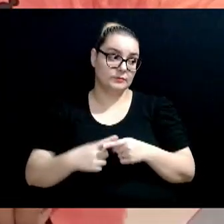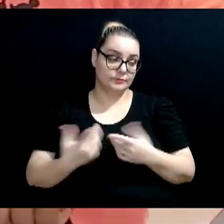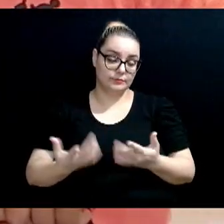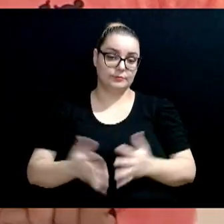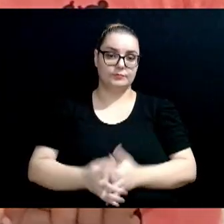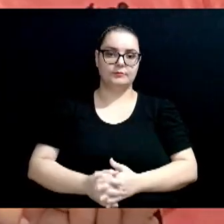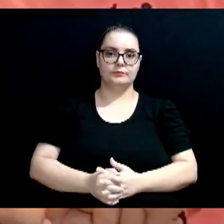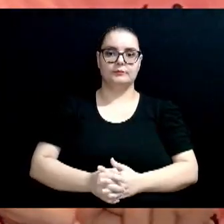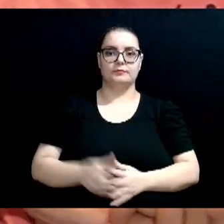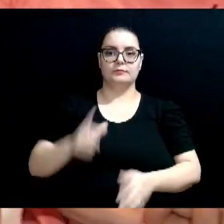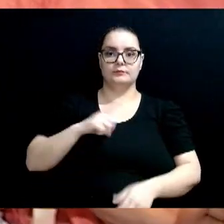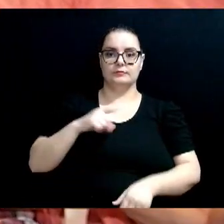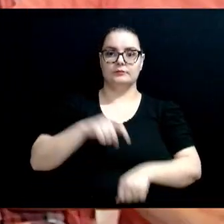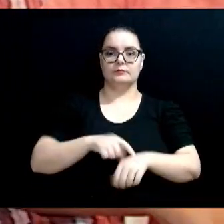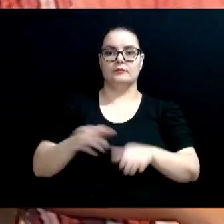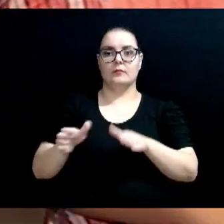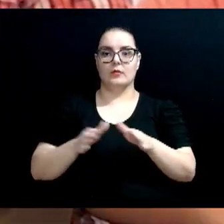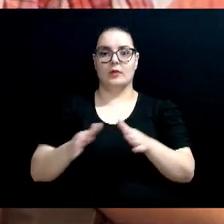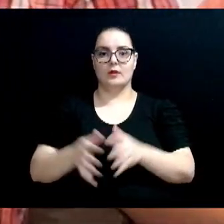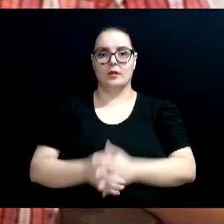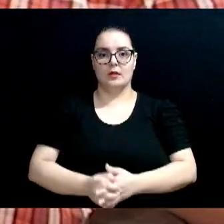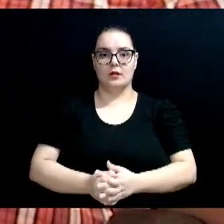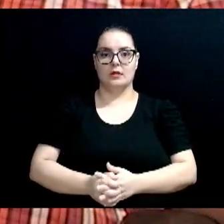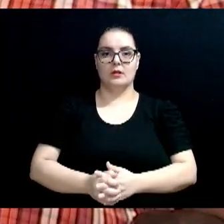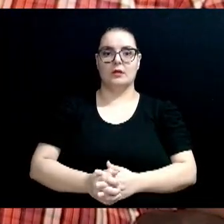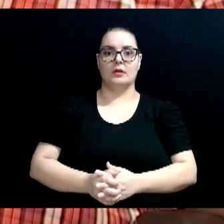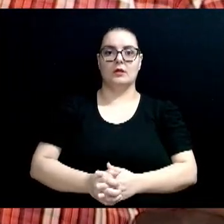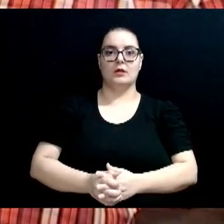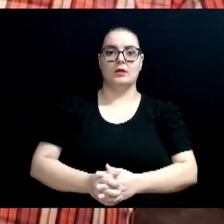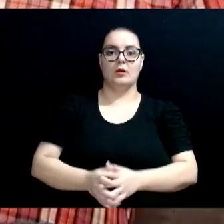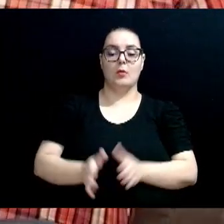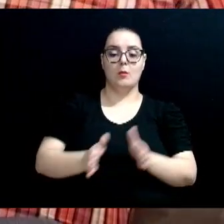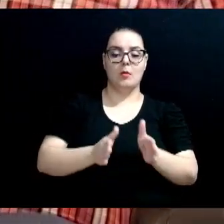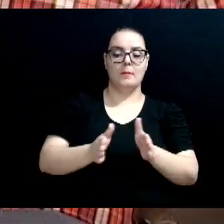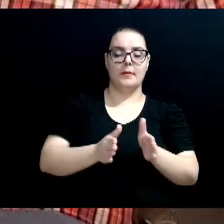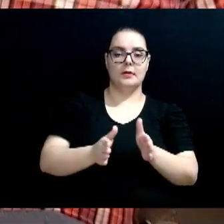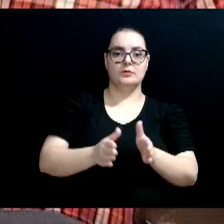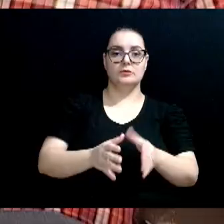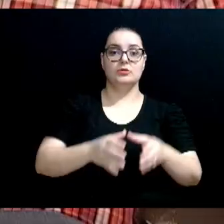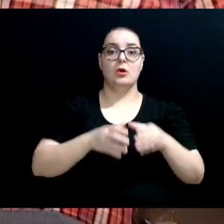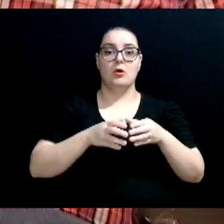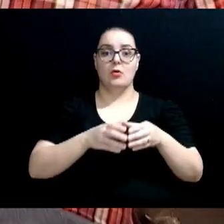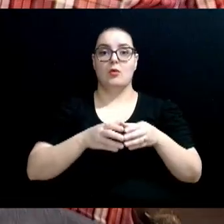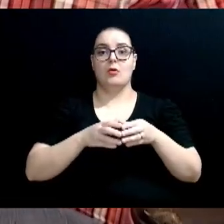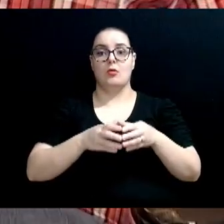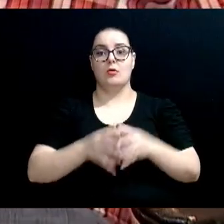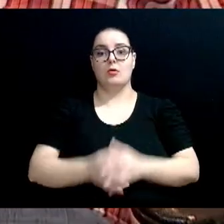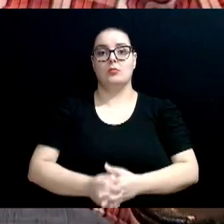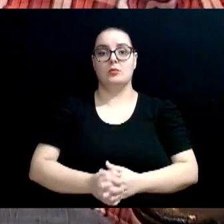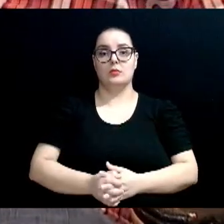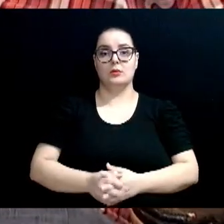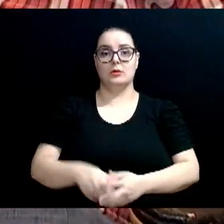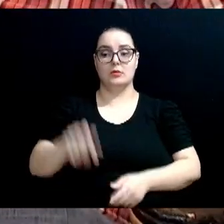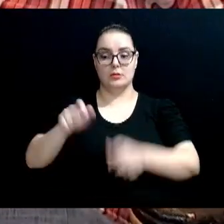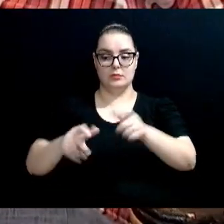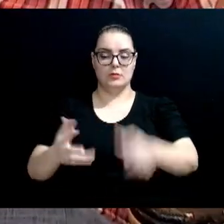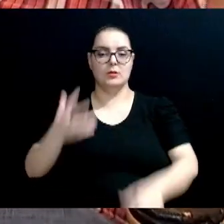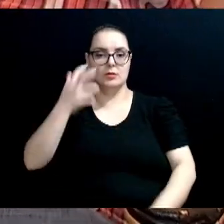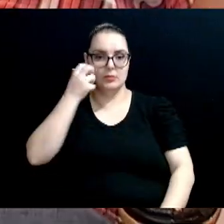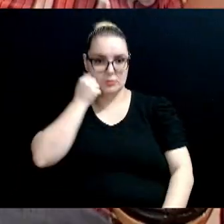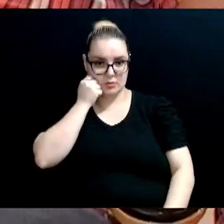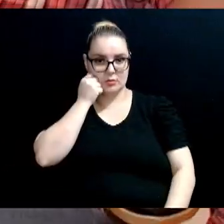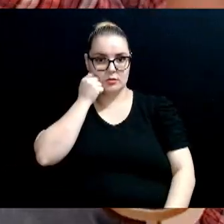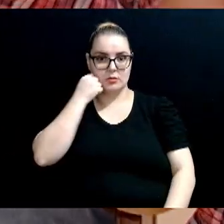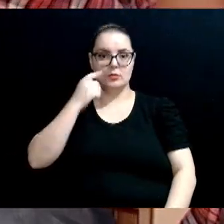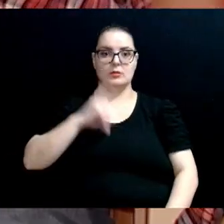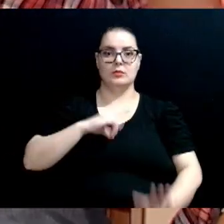um período que se chama estágio de convivência, né? Onde os adotantes têm o documento